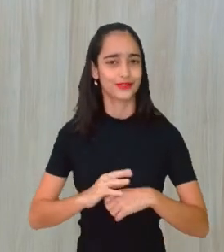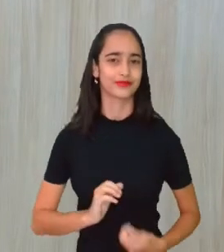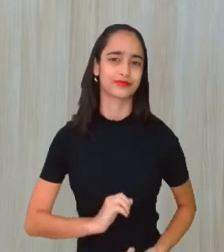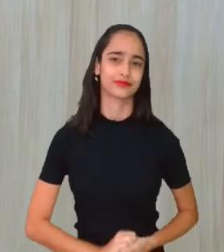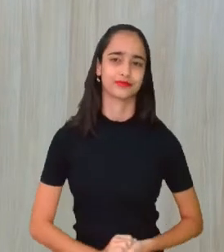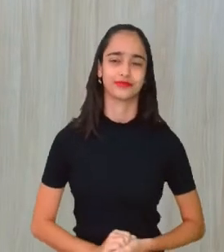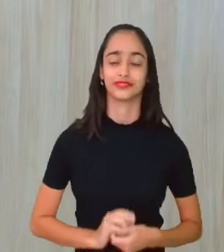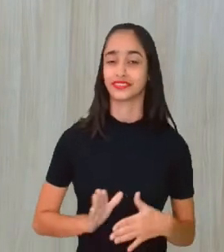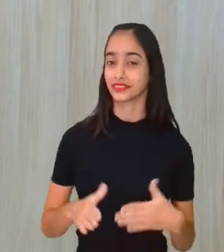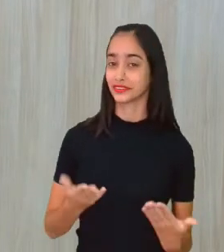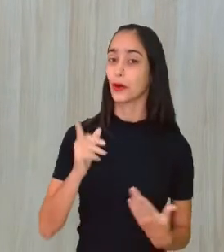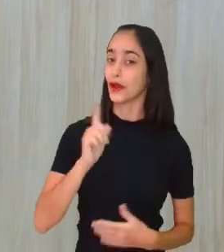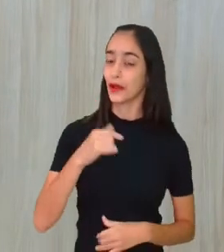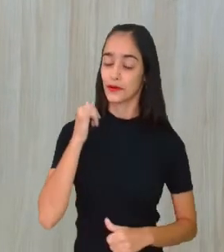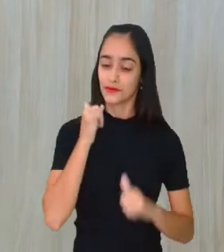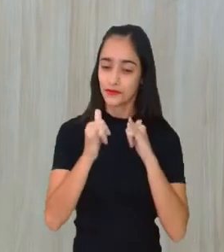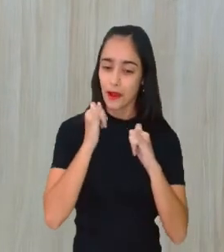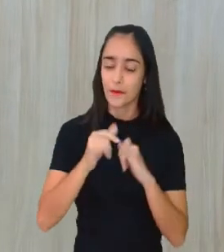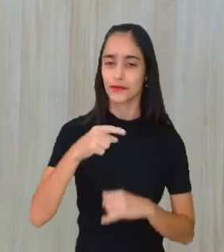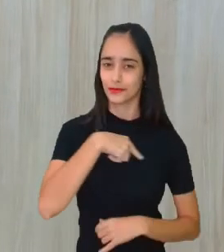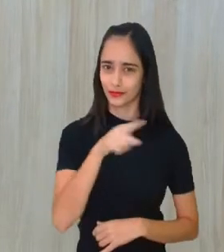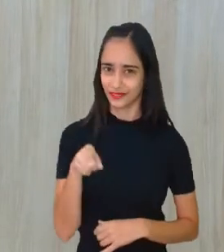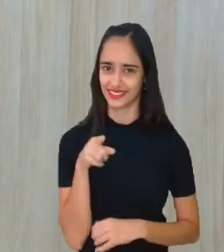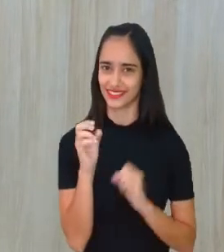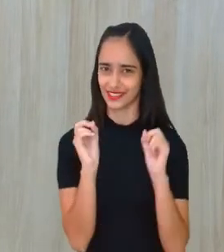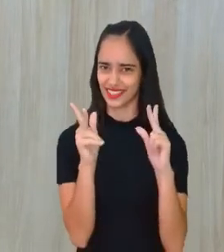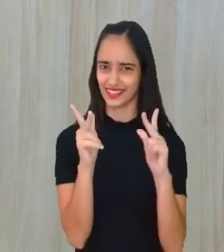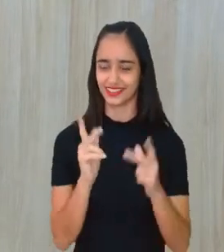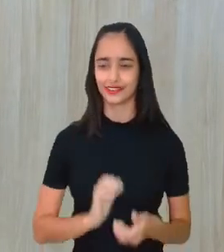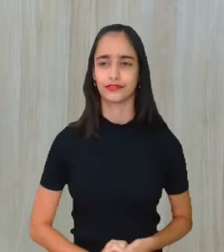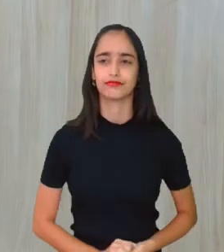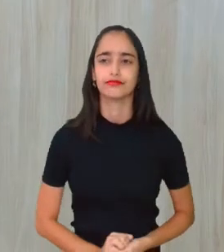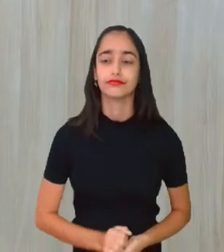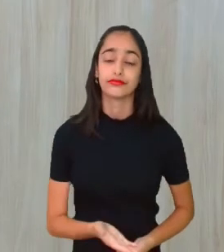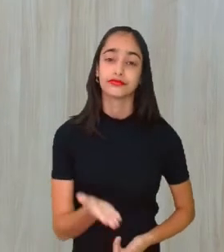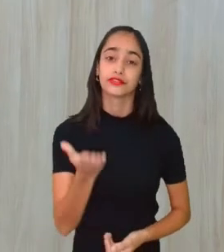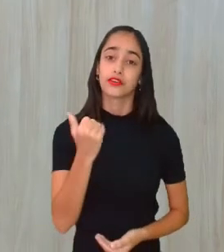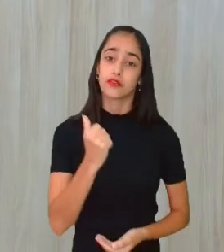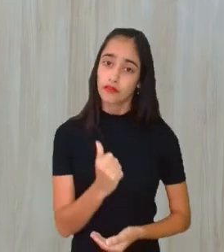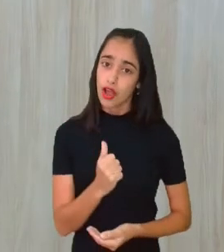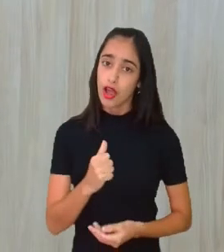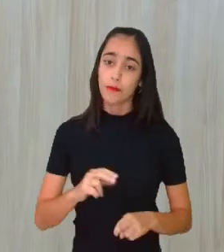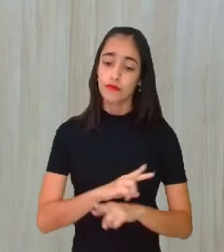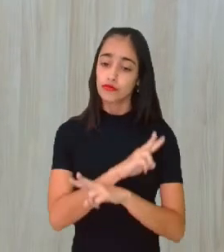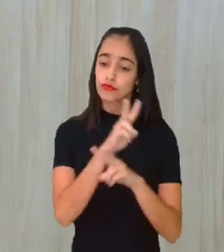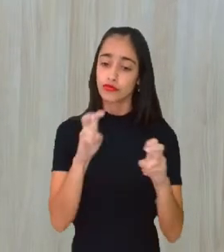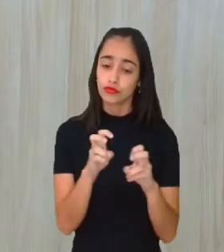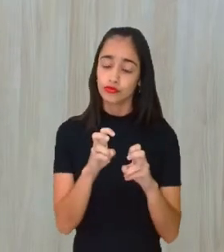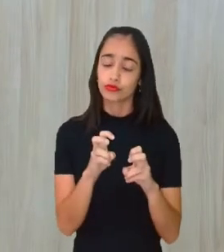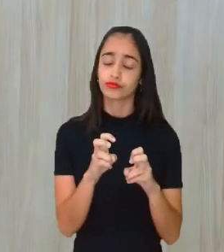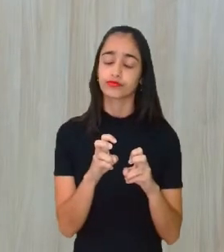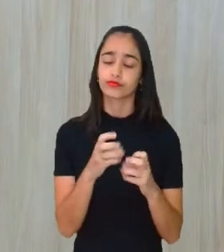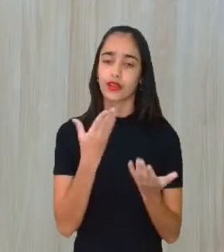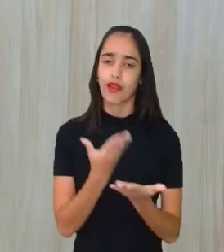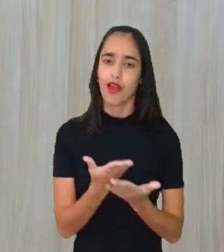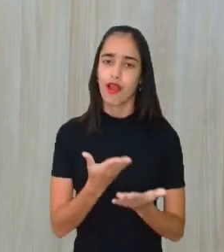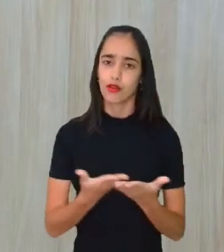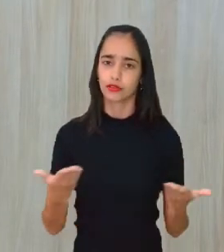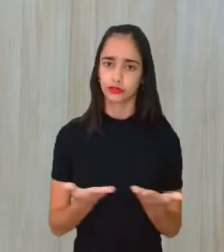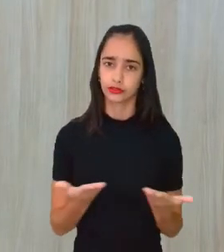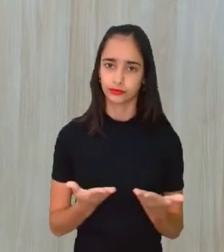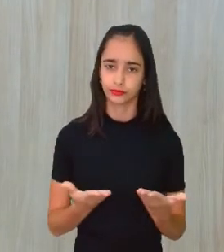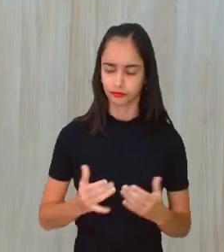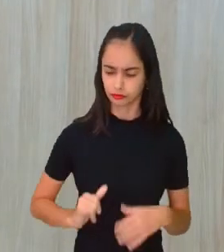para vocês, fiquem atentos aí. Então, vamos aí ao nosso conteúdo de circuitos elétricos. Mas o que é